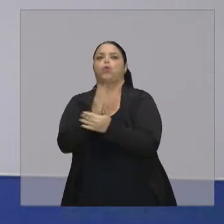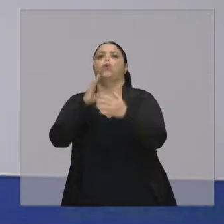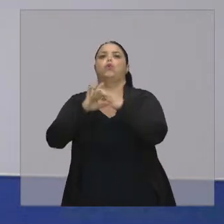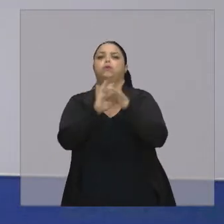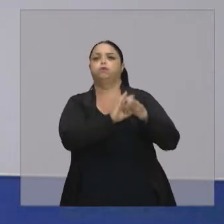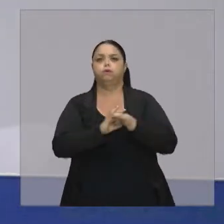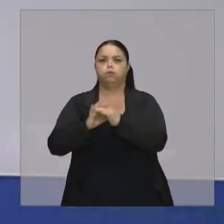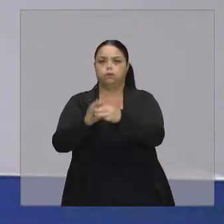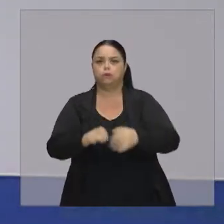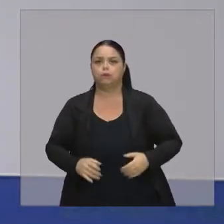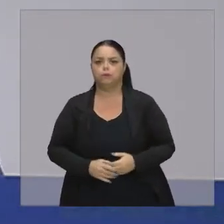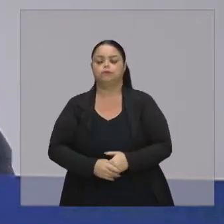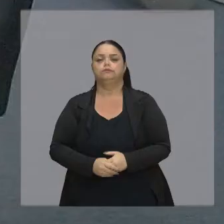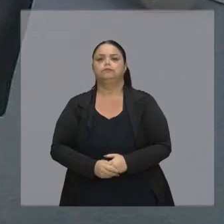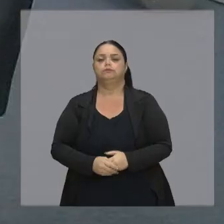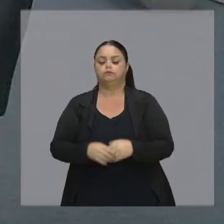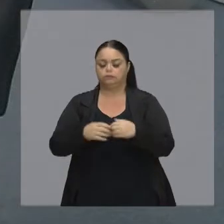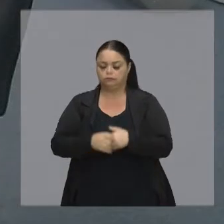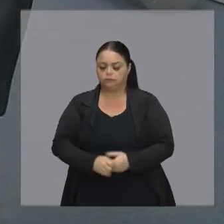por unanimidade.